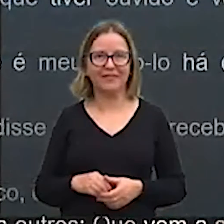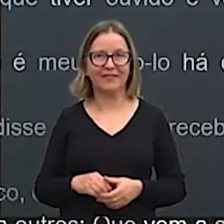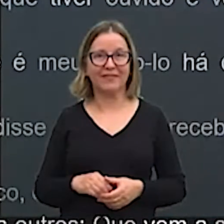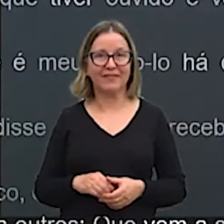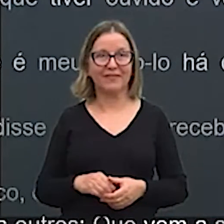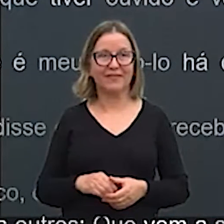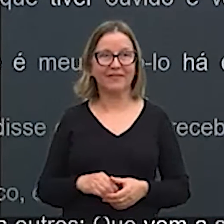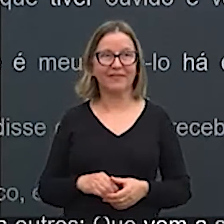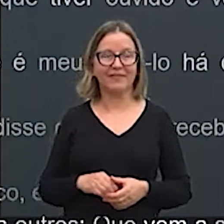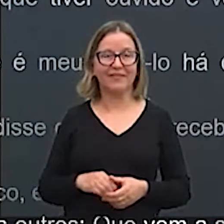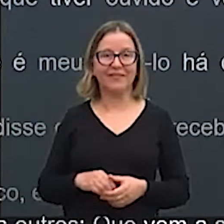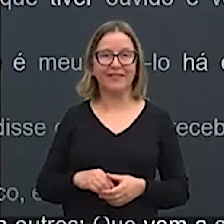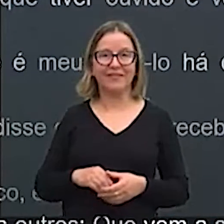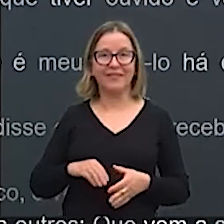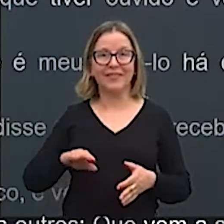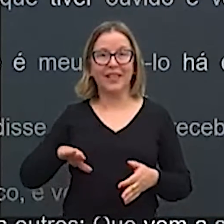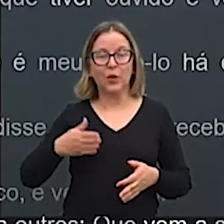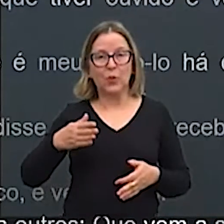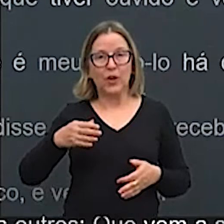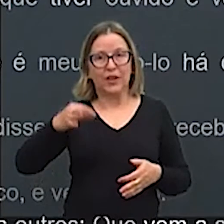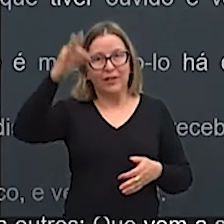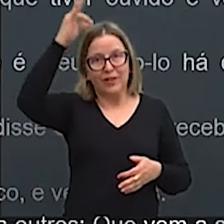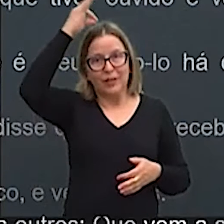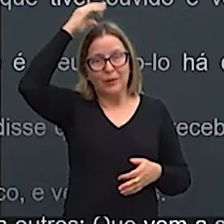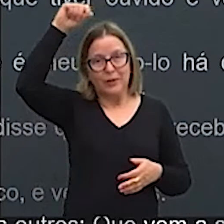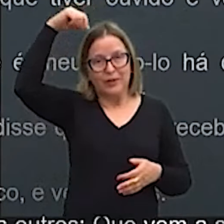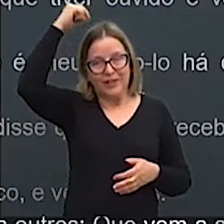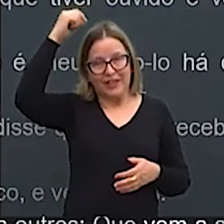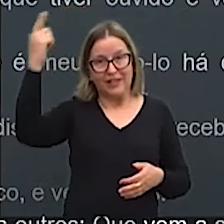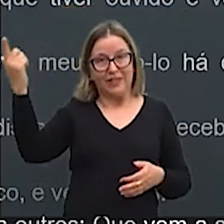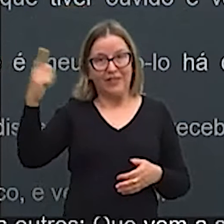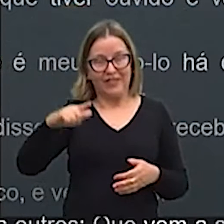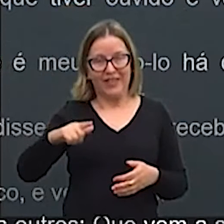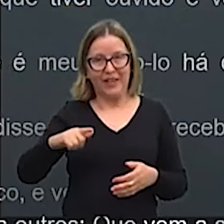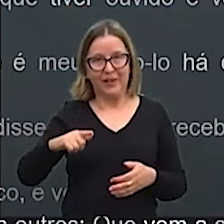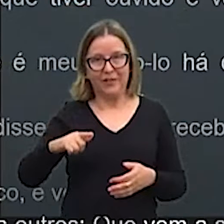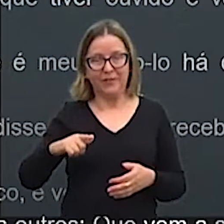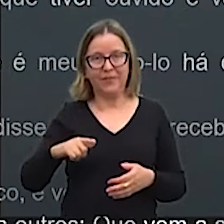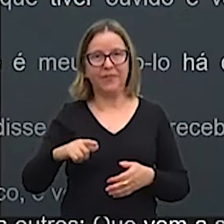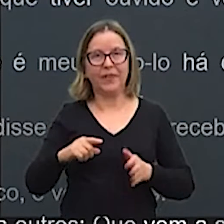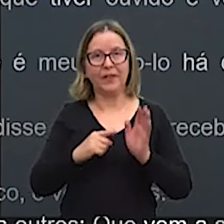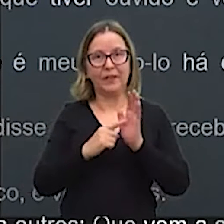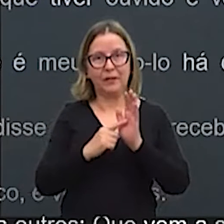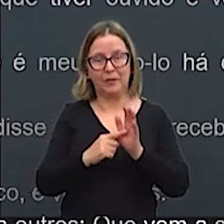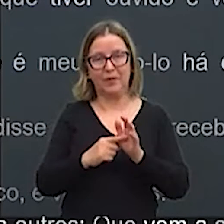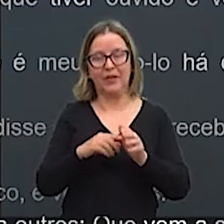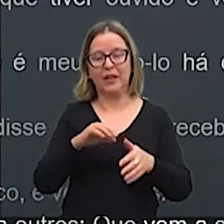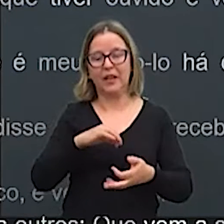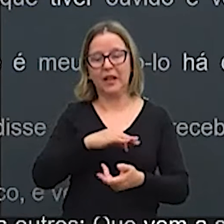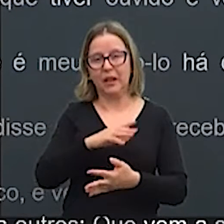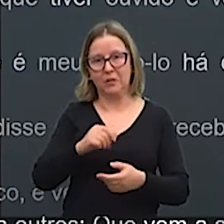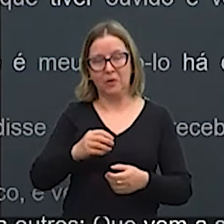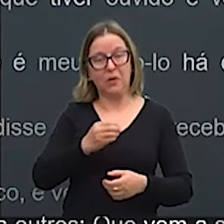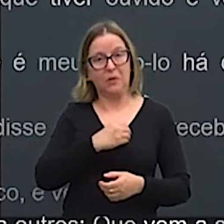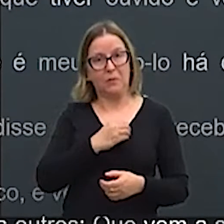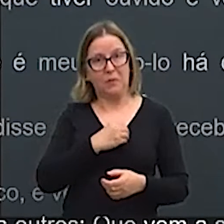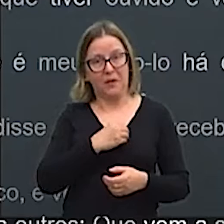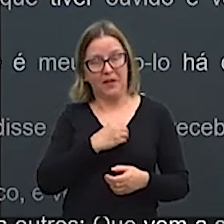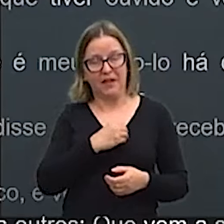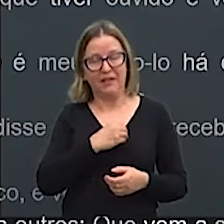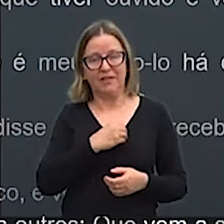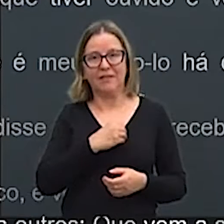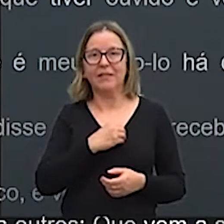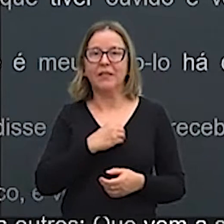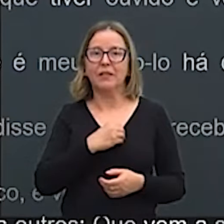Quando ele vier, convencerá o mundo do pecado, da justiça e do juízo. Do pecado, porque